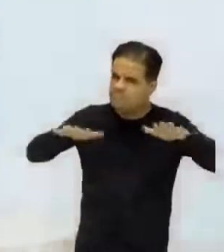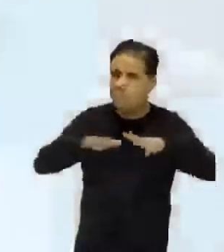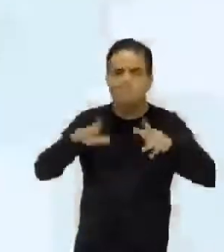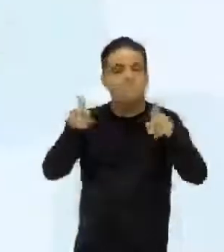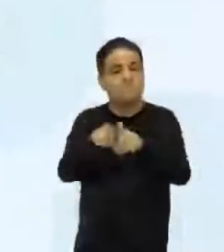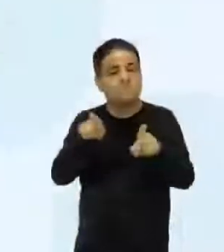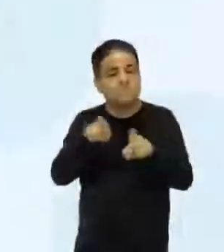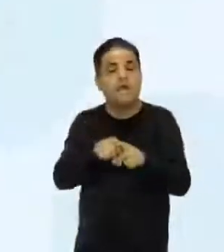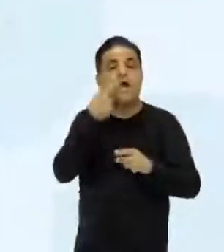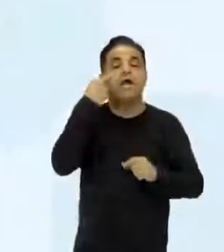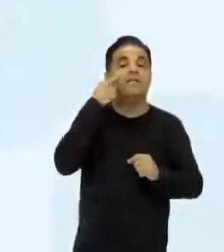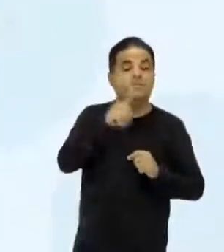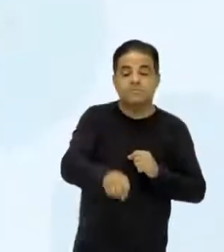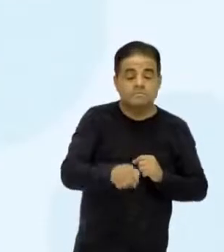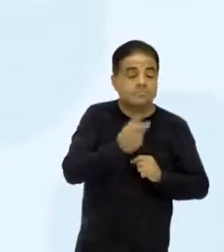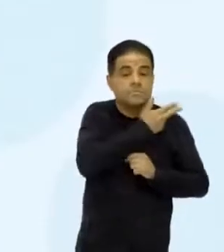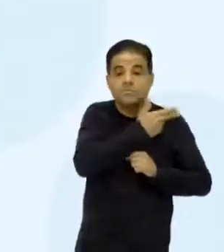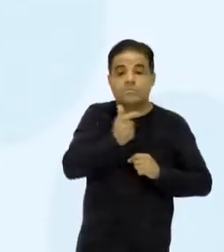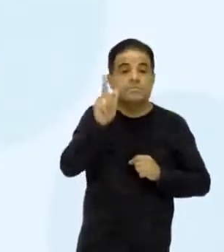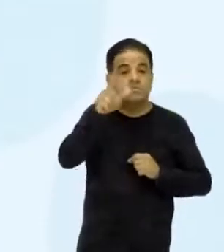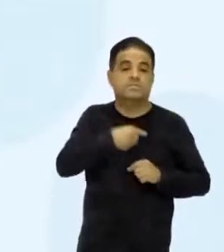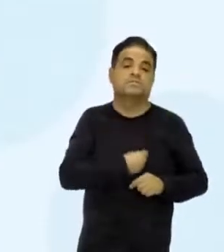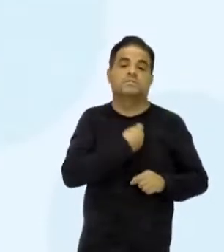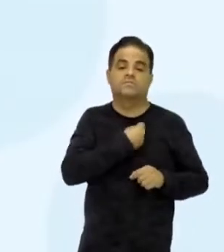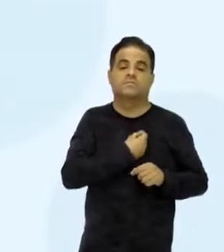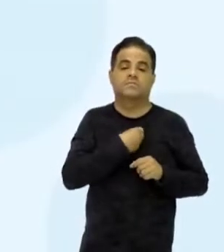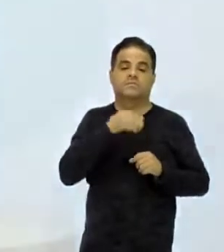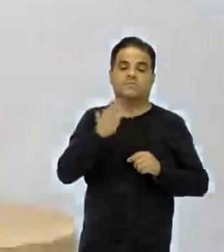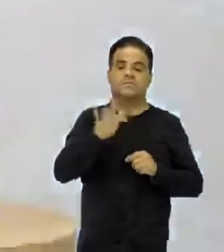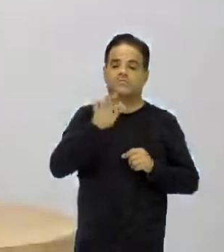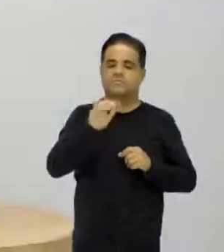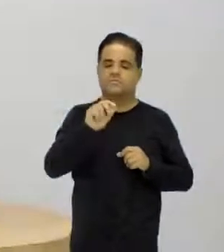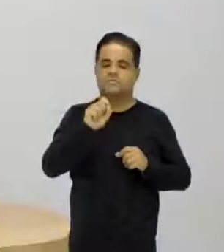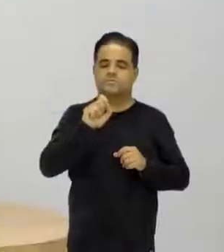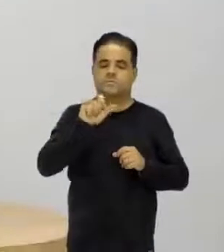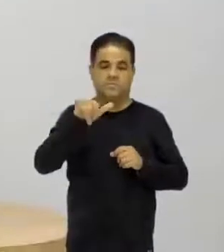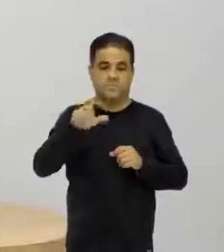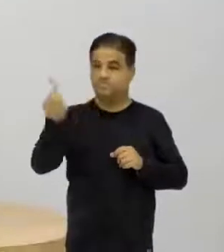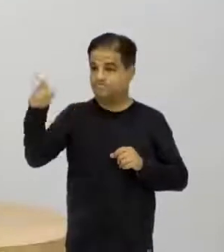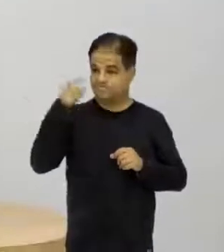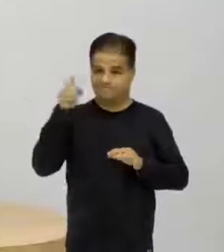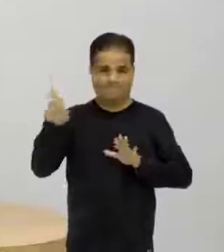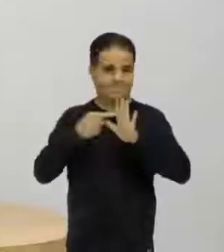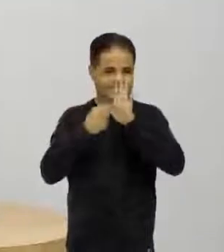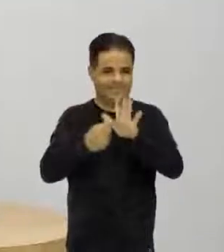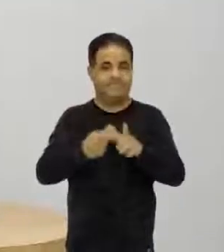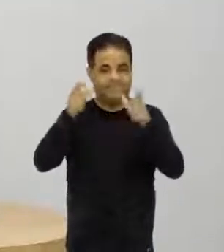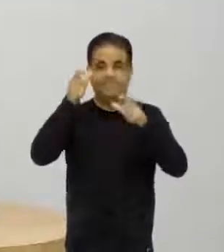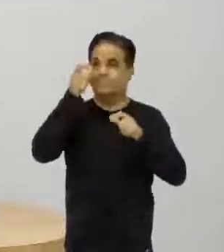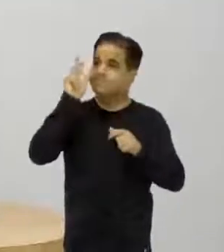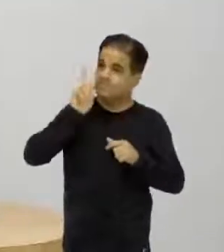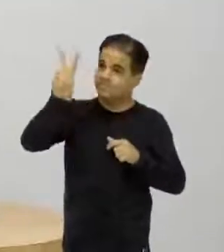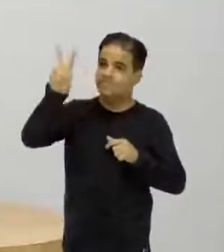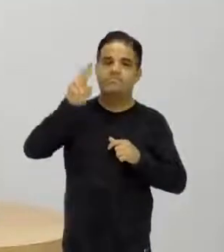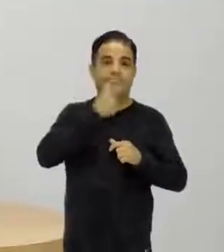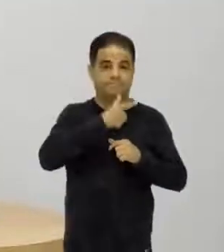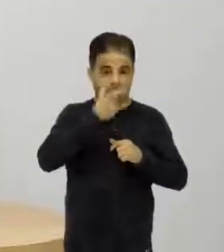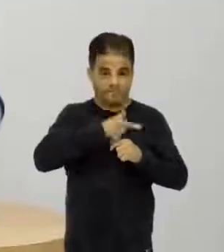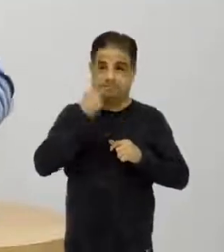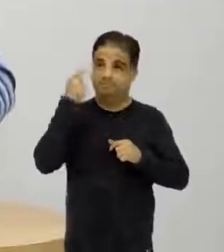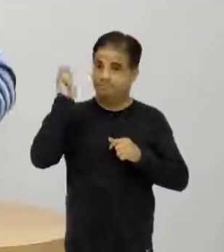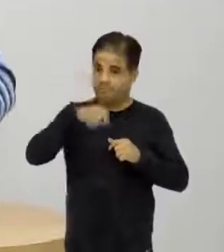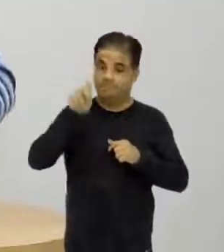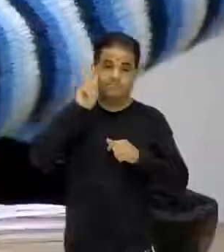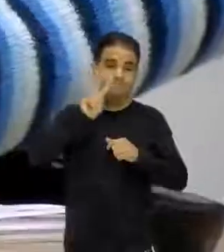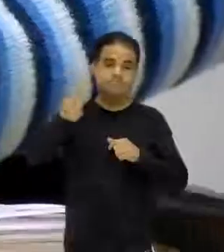também ele viu algo que é a existência dos fósseis, como eu estou mostrando aqui para vocês. Olha só, vocês vão conseguir ver